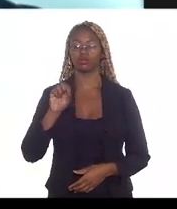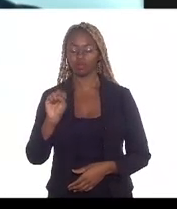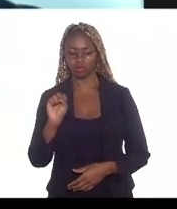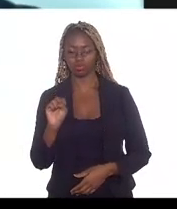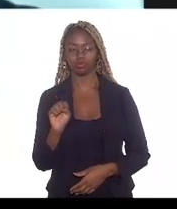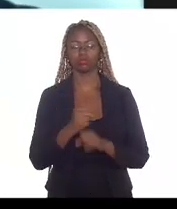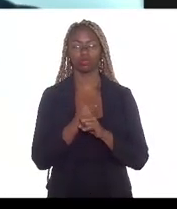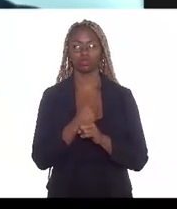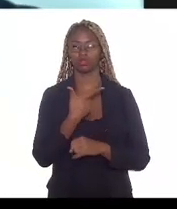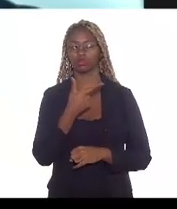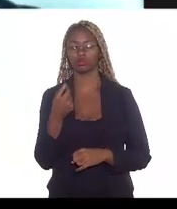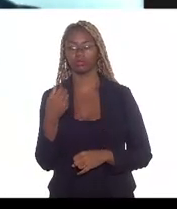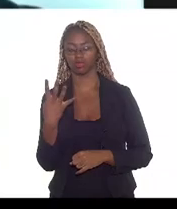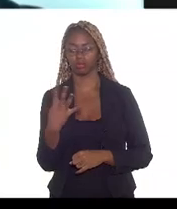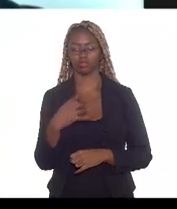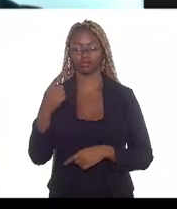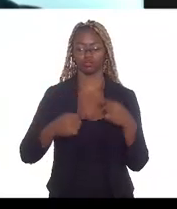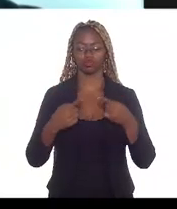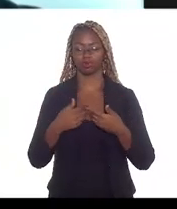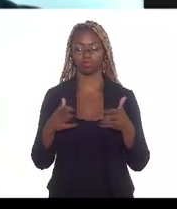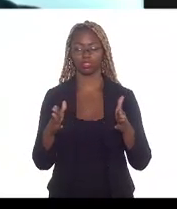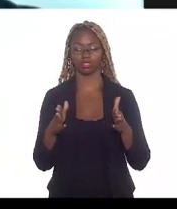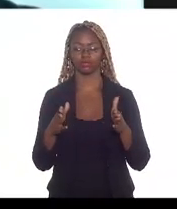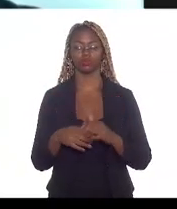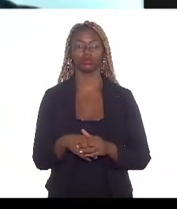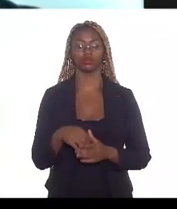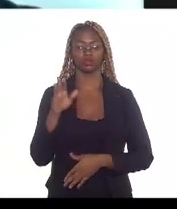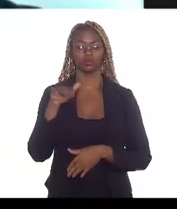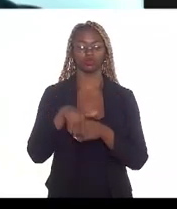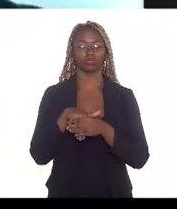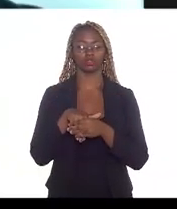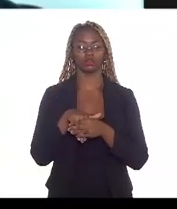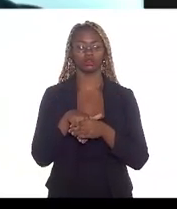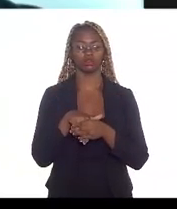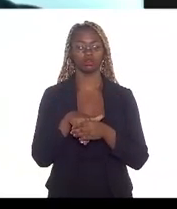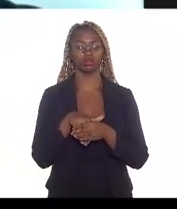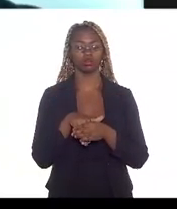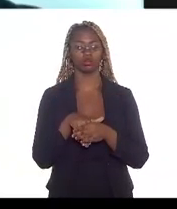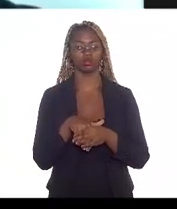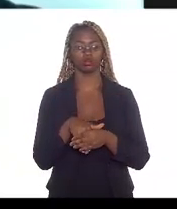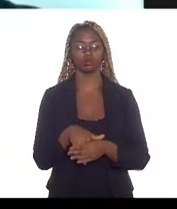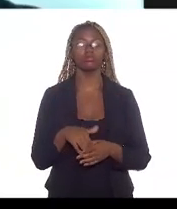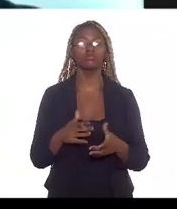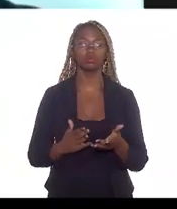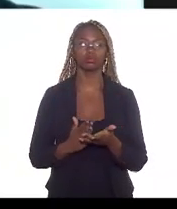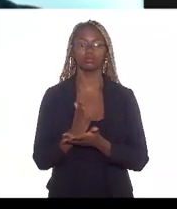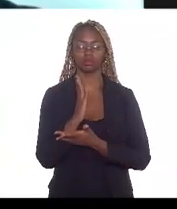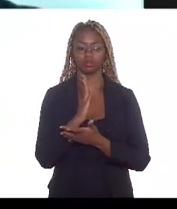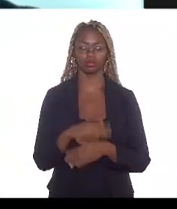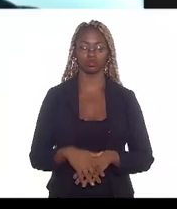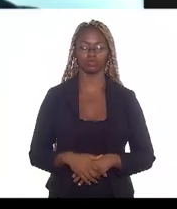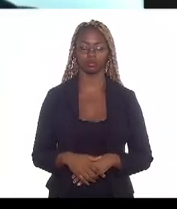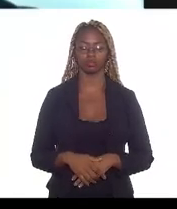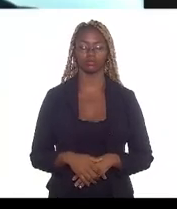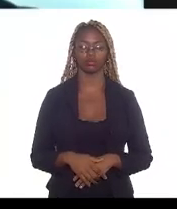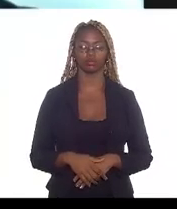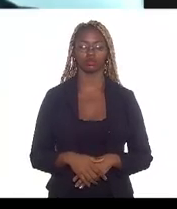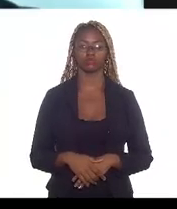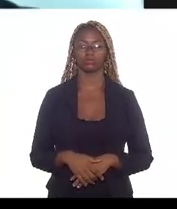2098/2004. Em discussão, em votação, aprovado. 27,